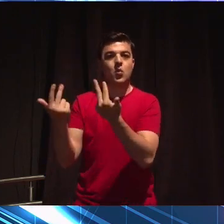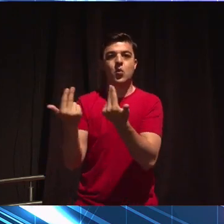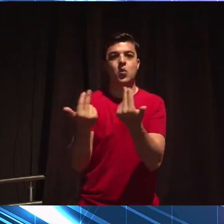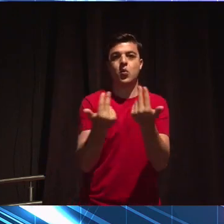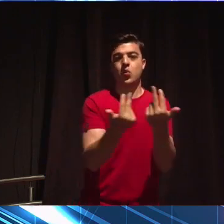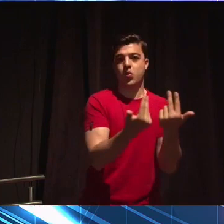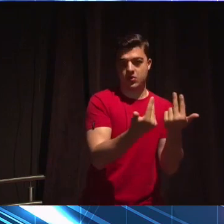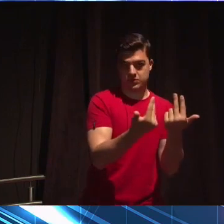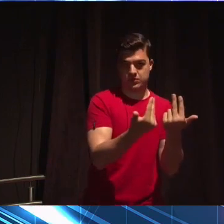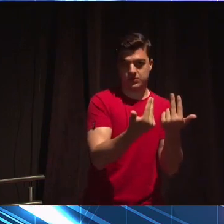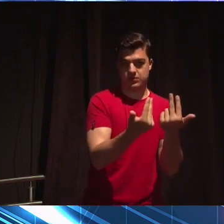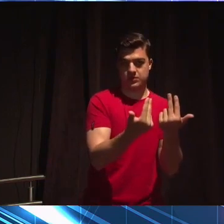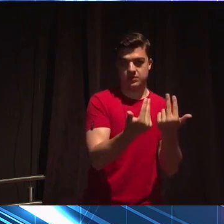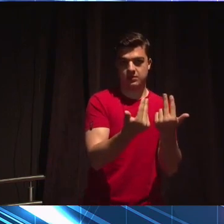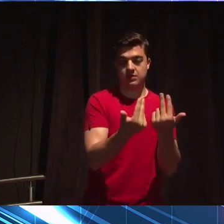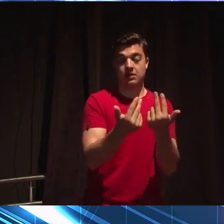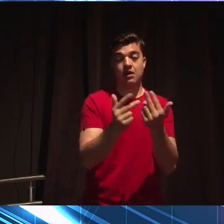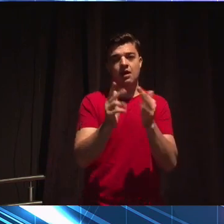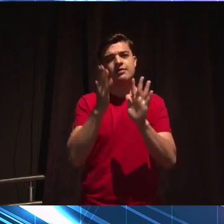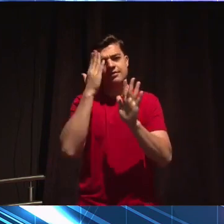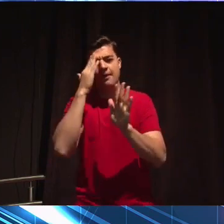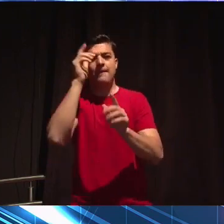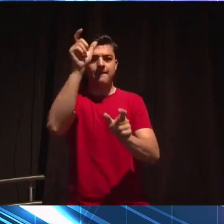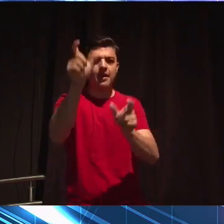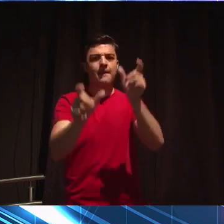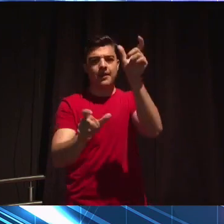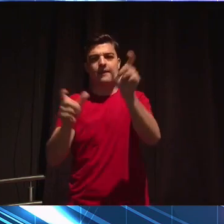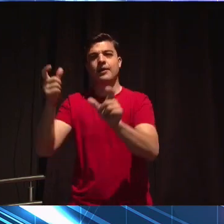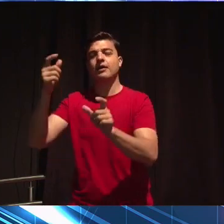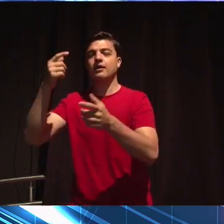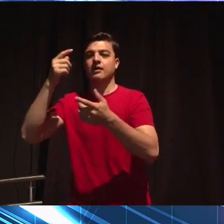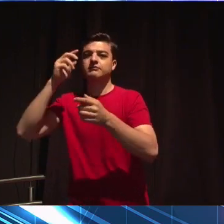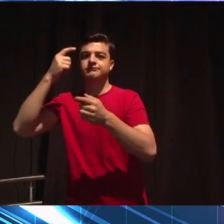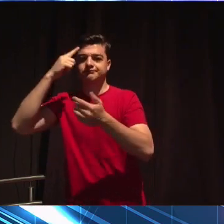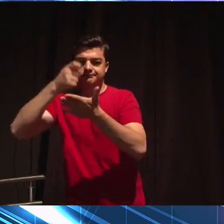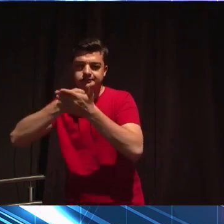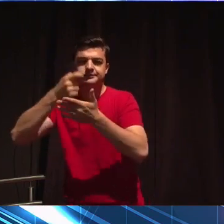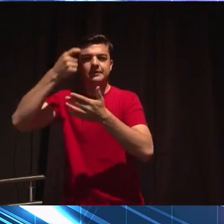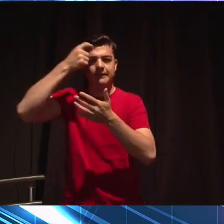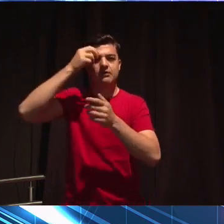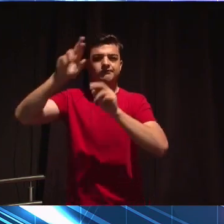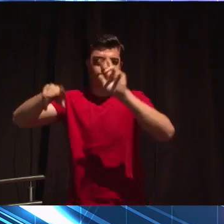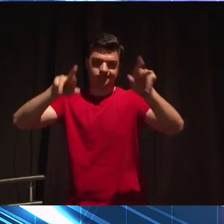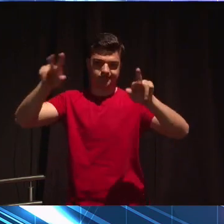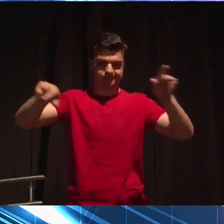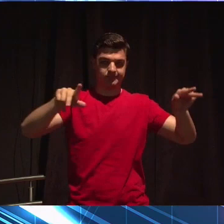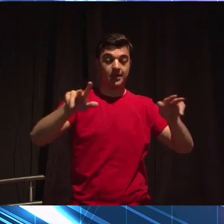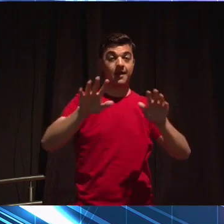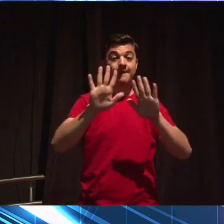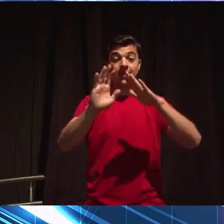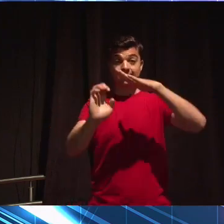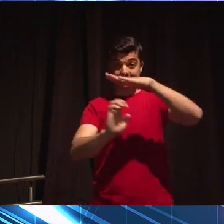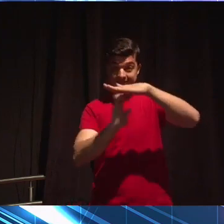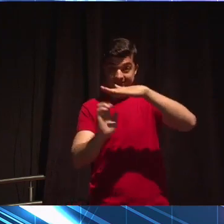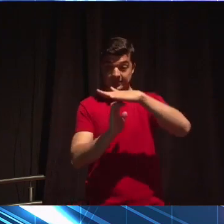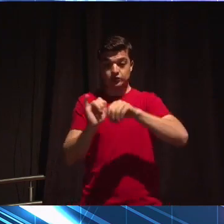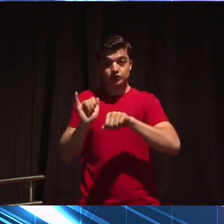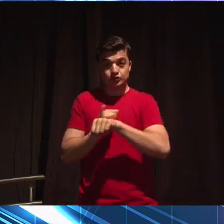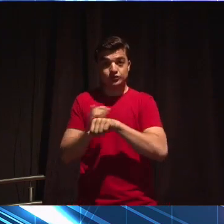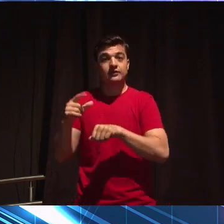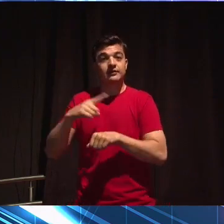ok. Agora, as pessoas têm que tomar decisões utilizando os mesmos critérios. Isso determina a existência de uma estratégia.